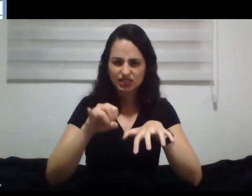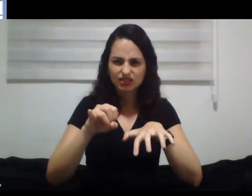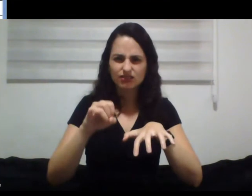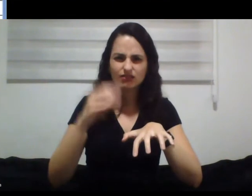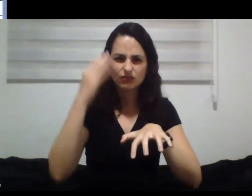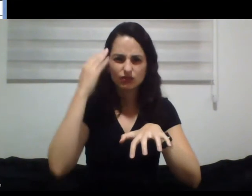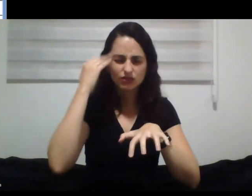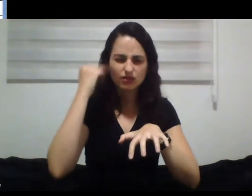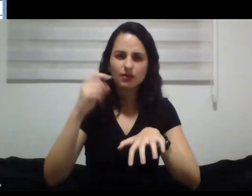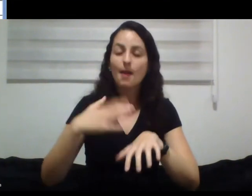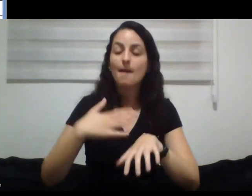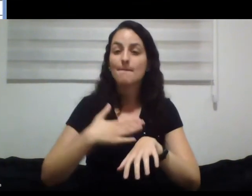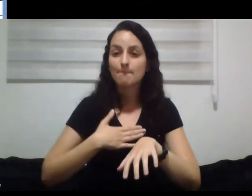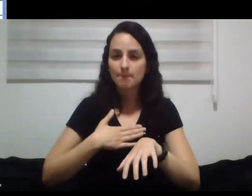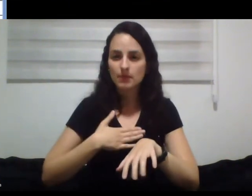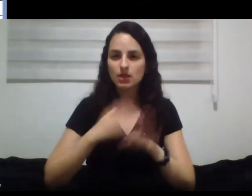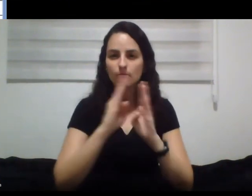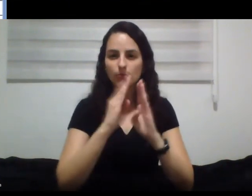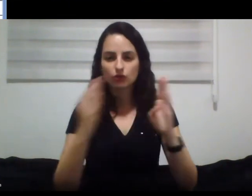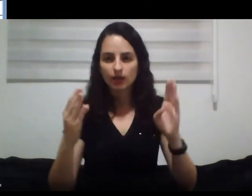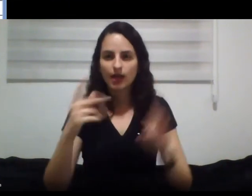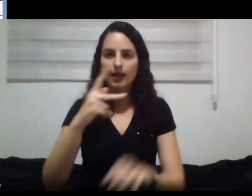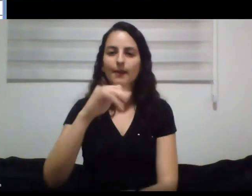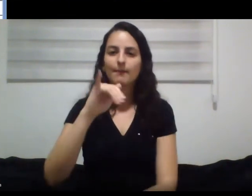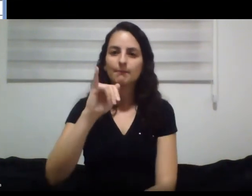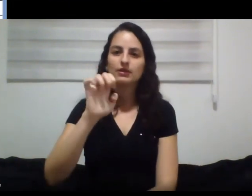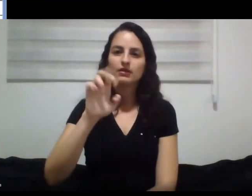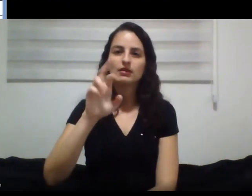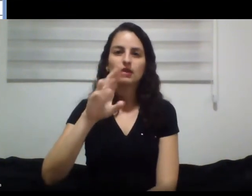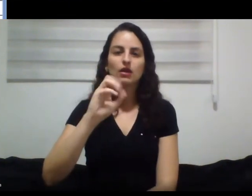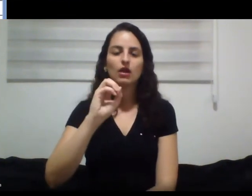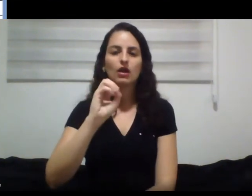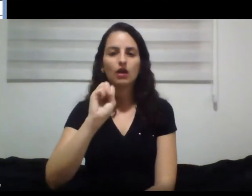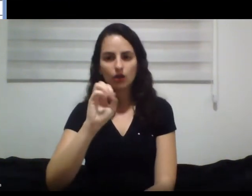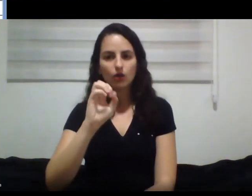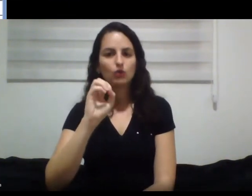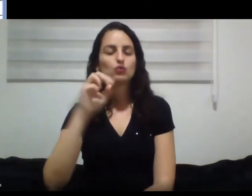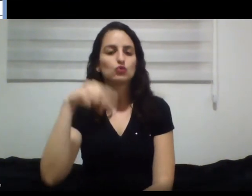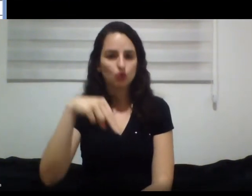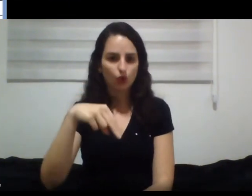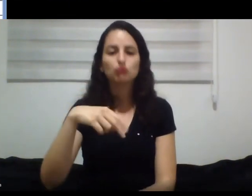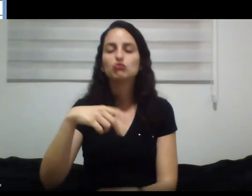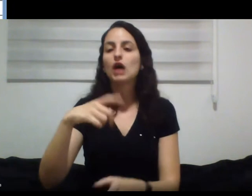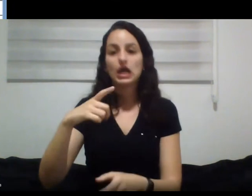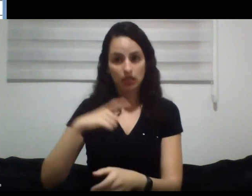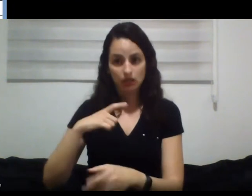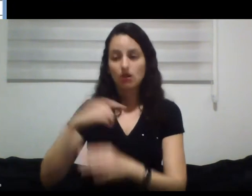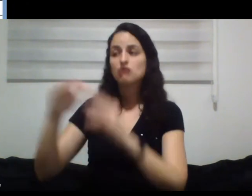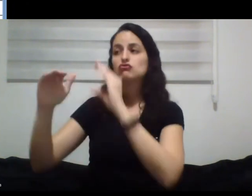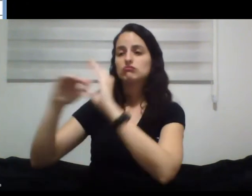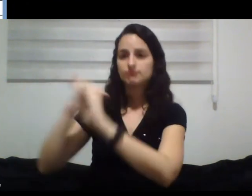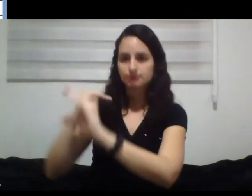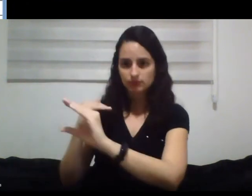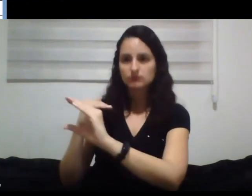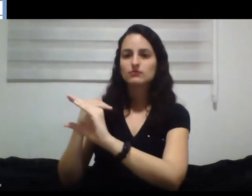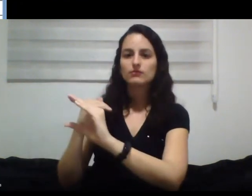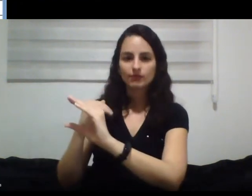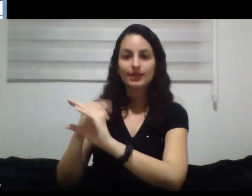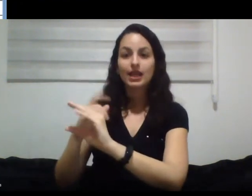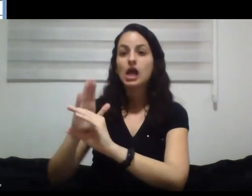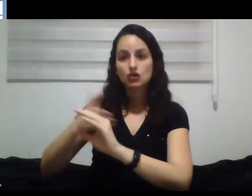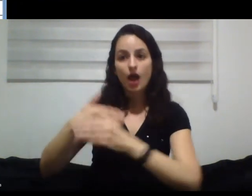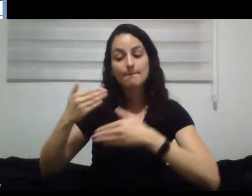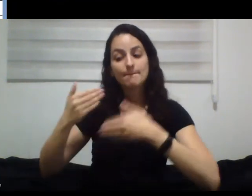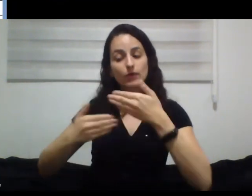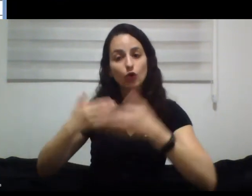indicar isso. Mas a gente vem discutindo essa questão das referências e muitas reflexões e inquietações que a gente